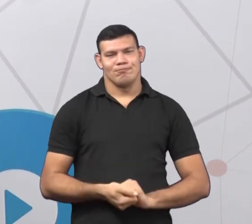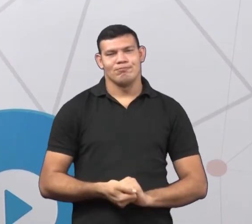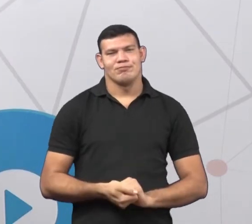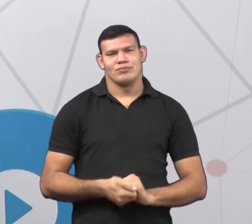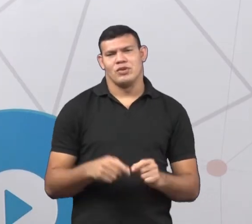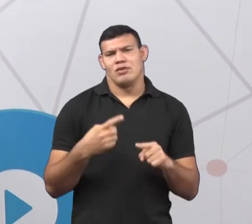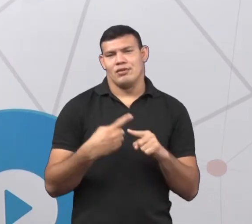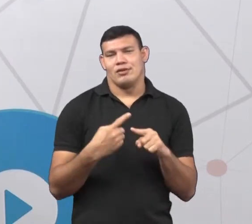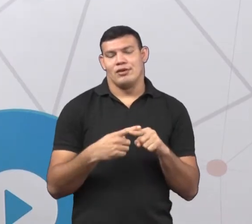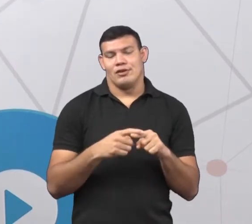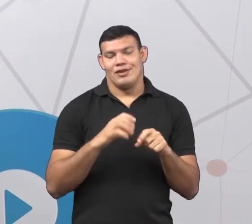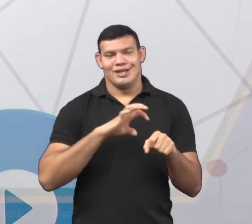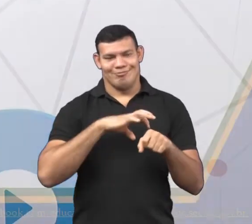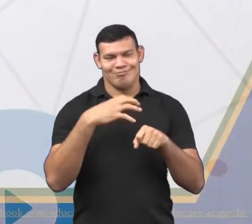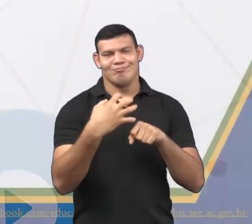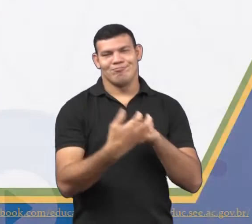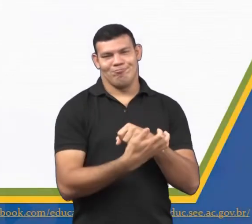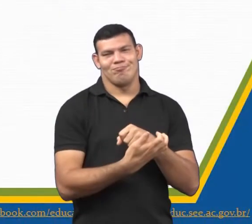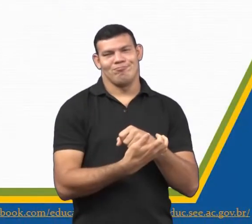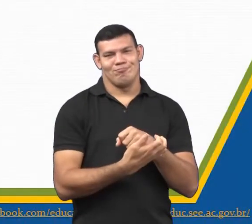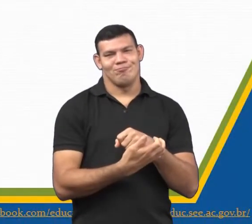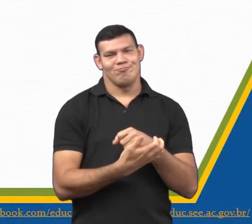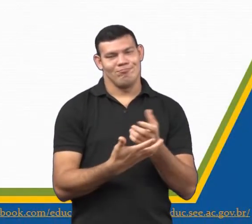estamos passando nesse momento, certo?